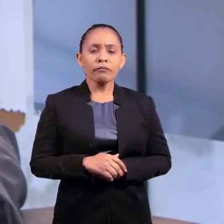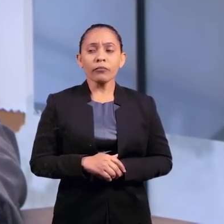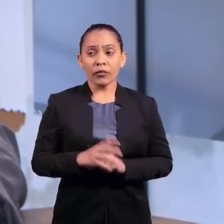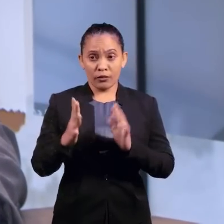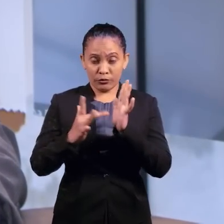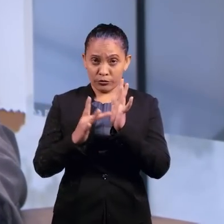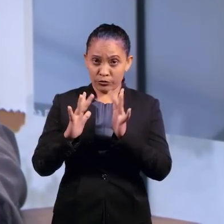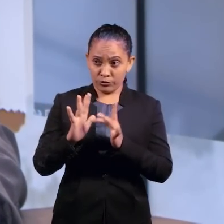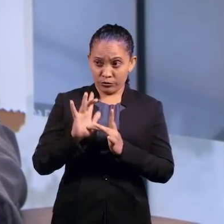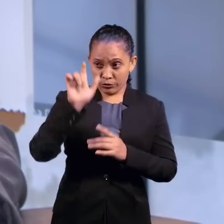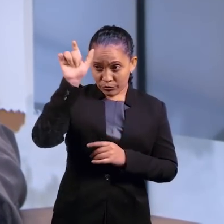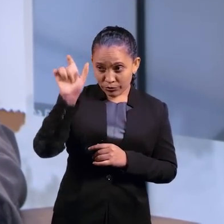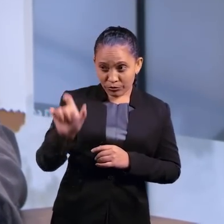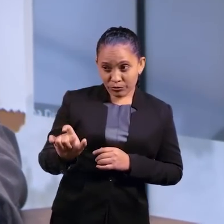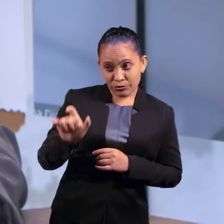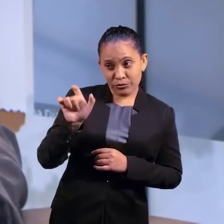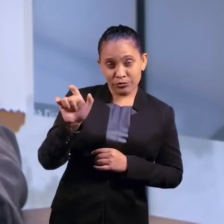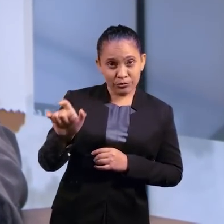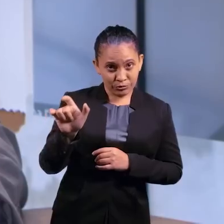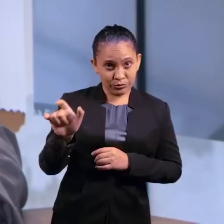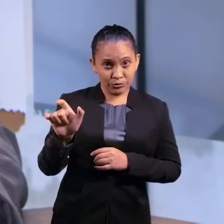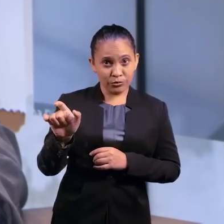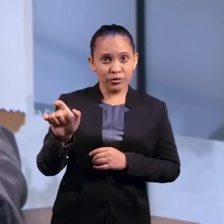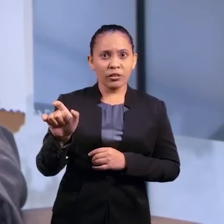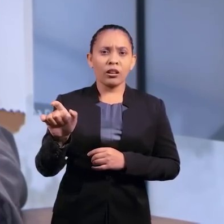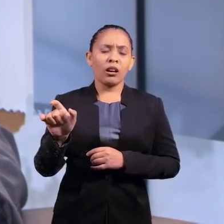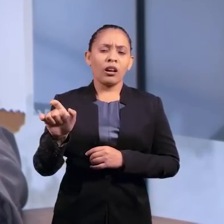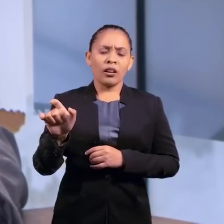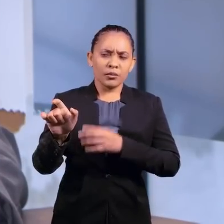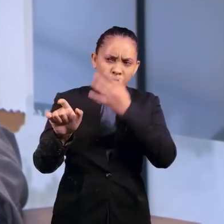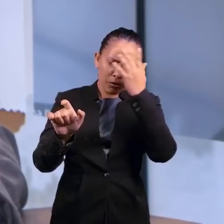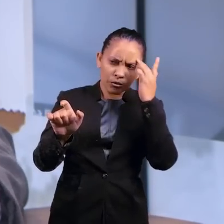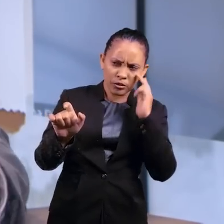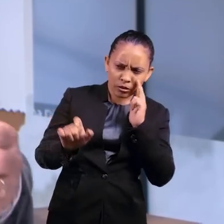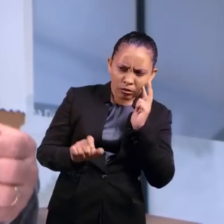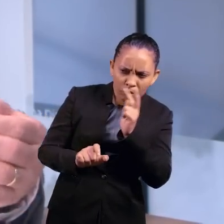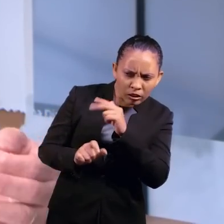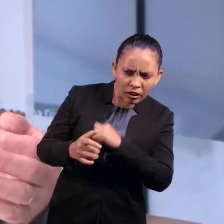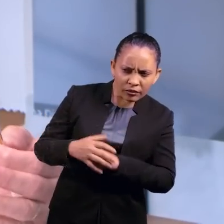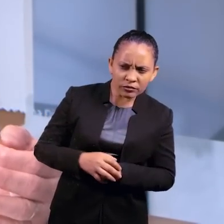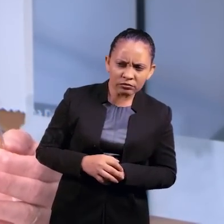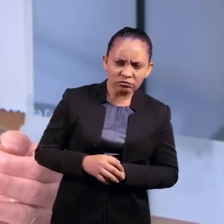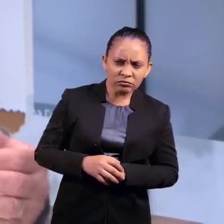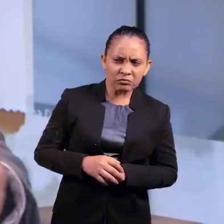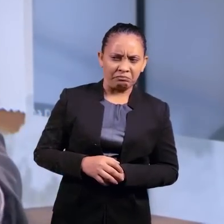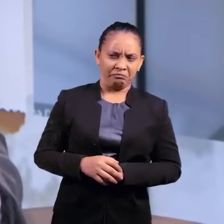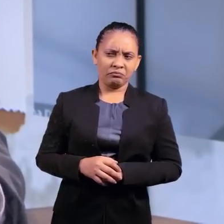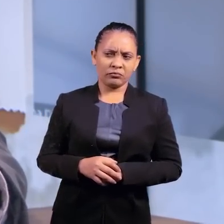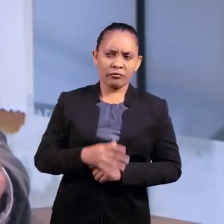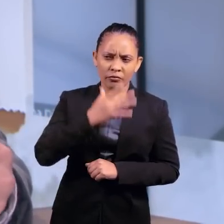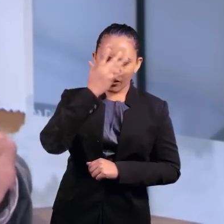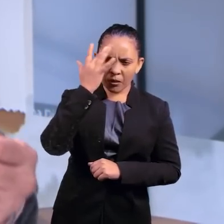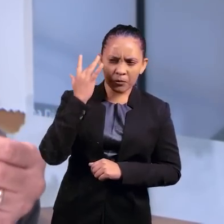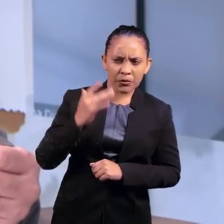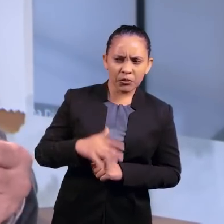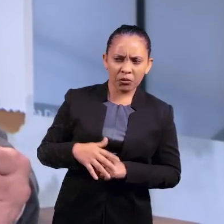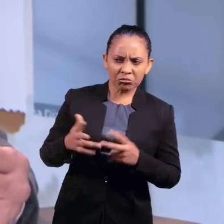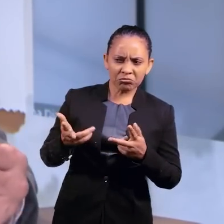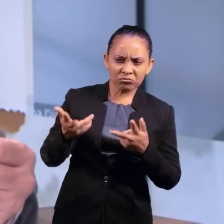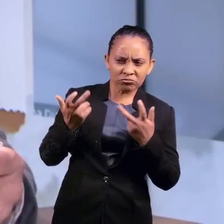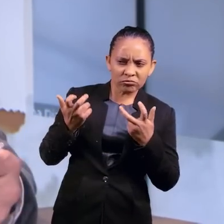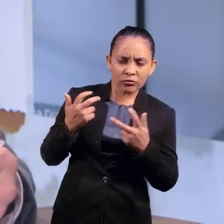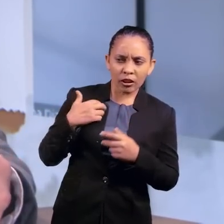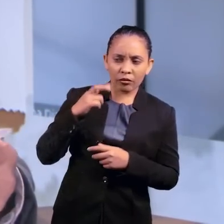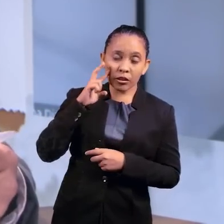é considerado o mais indigno entre os homens. Olha que coisa extraordinária a profecia de